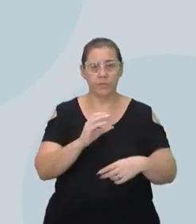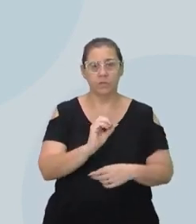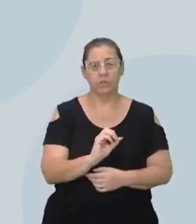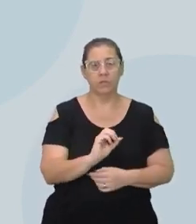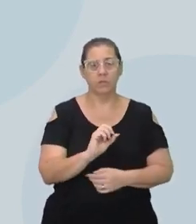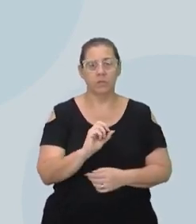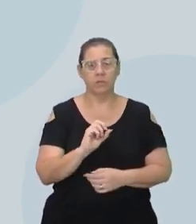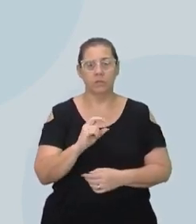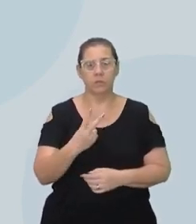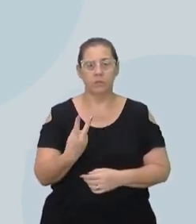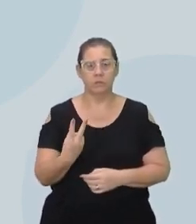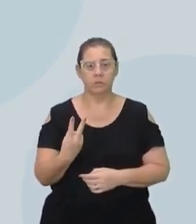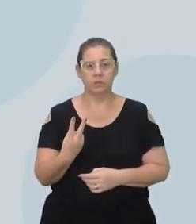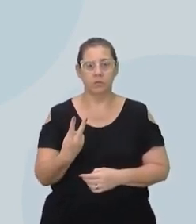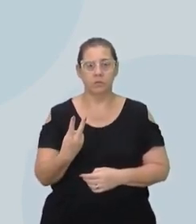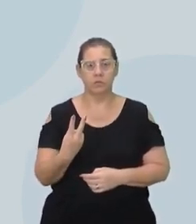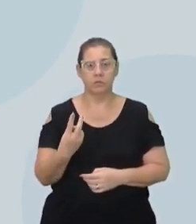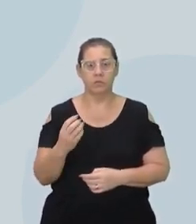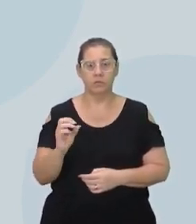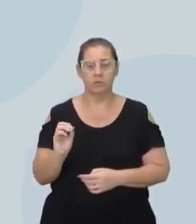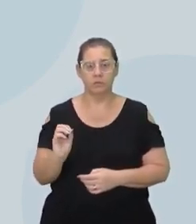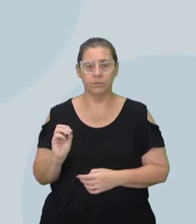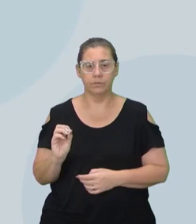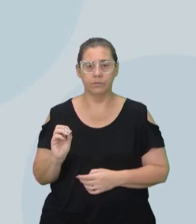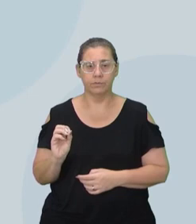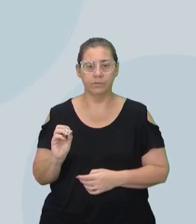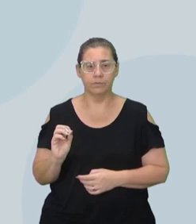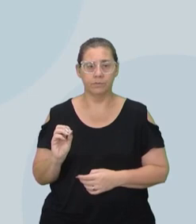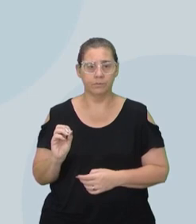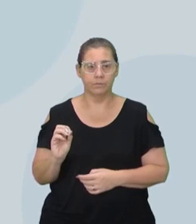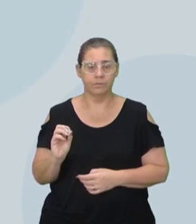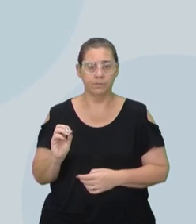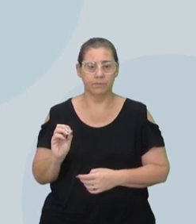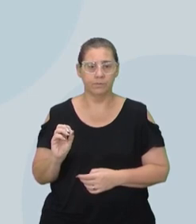0, 2 e 0.